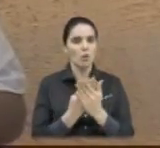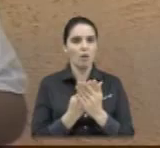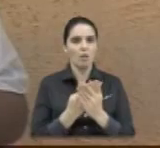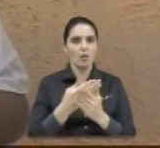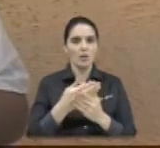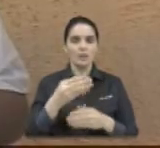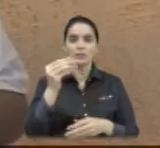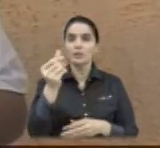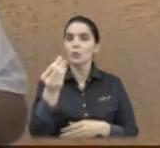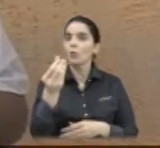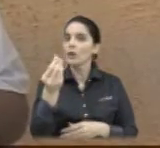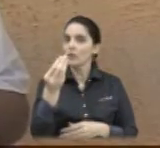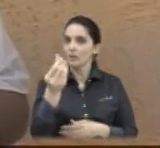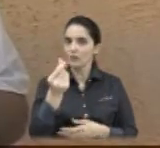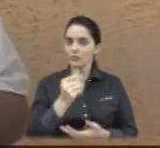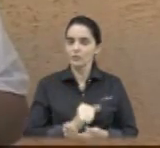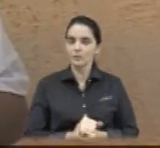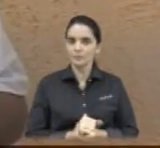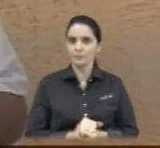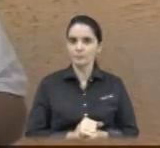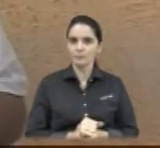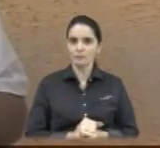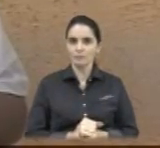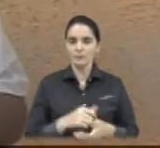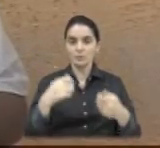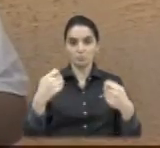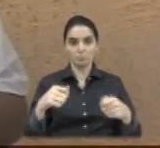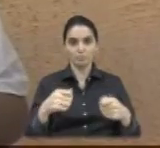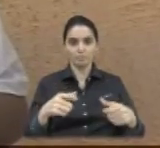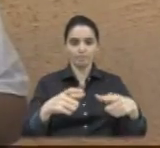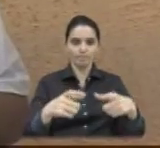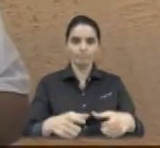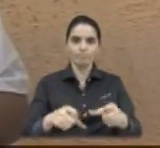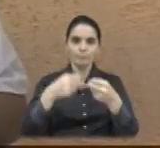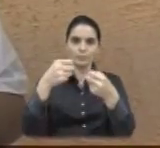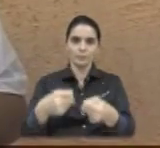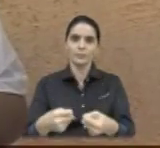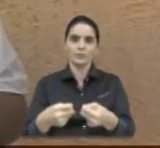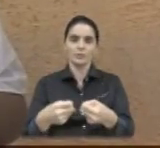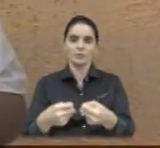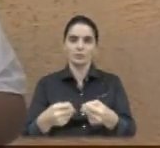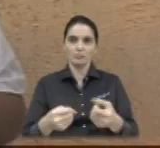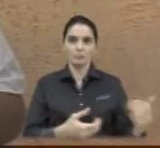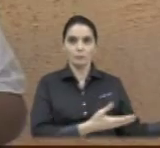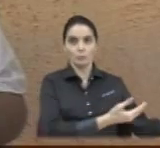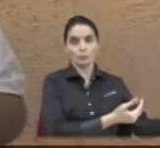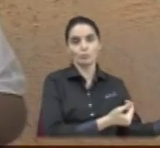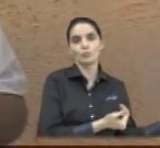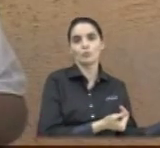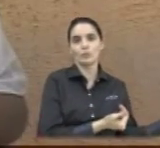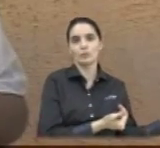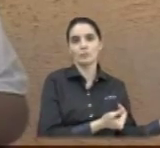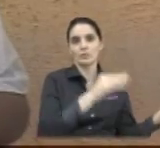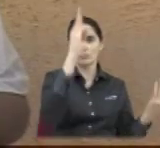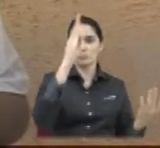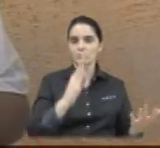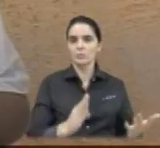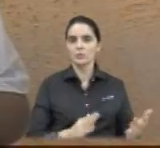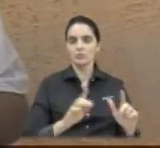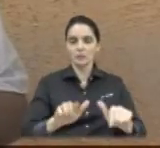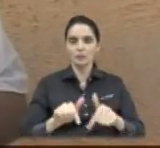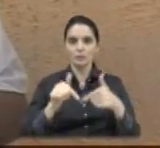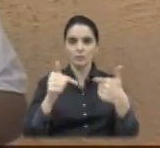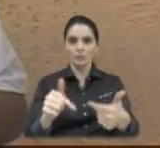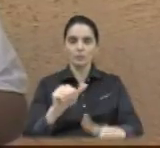política extra e se efetiva nos espaços do poder a juventude brasileira tem lutado intensamente pelas